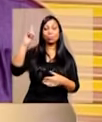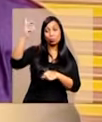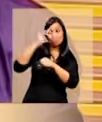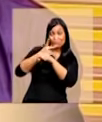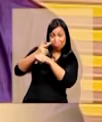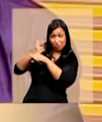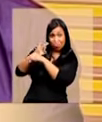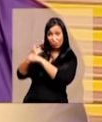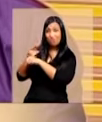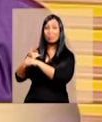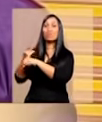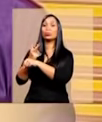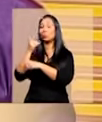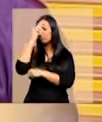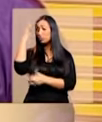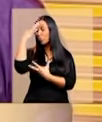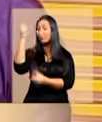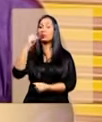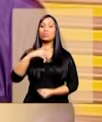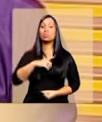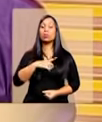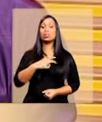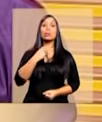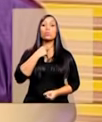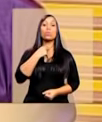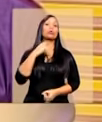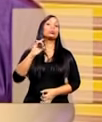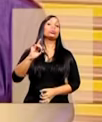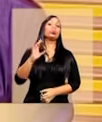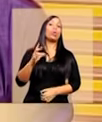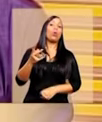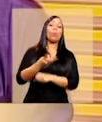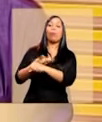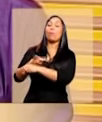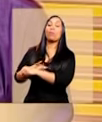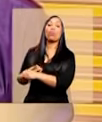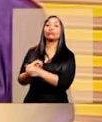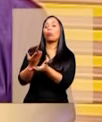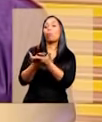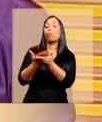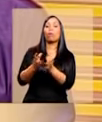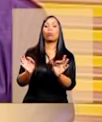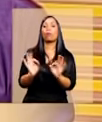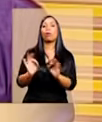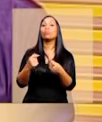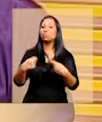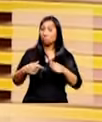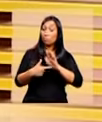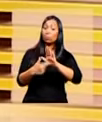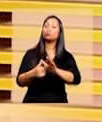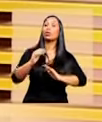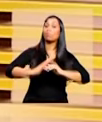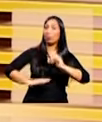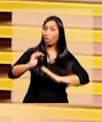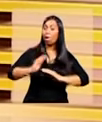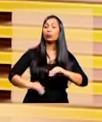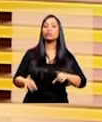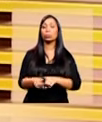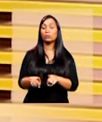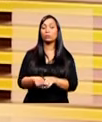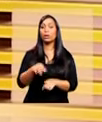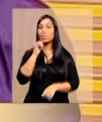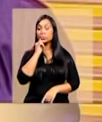essa busca, no caso de quem tem fé, ela não pode ser apenas uma busca teórica. Ela tem que se revelar também na